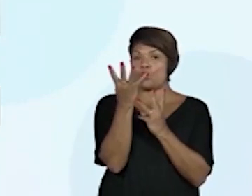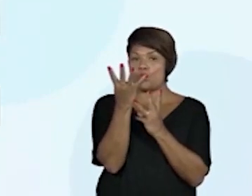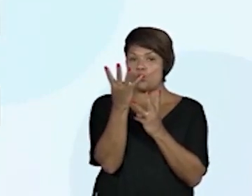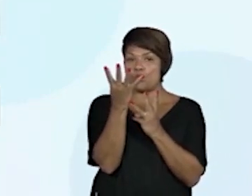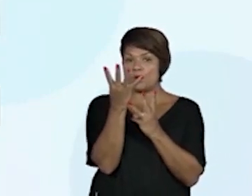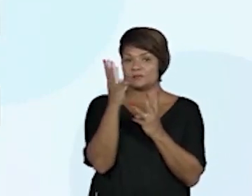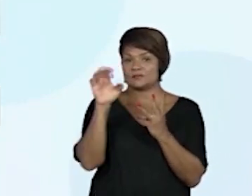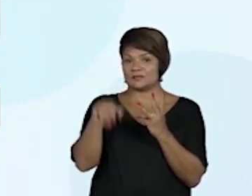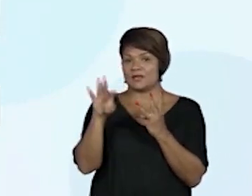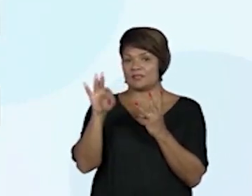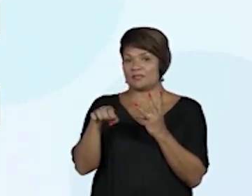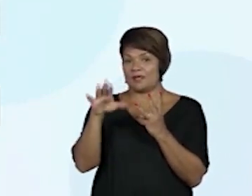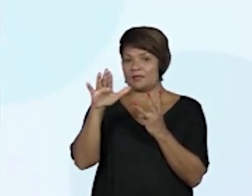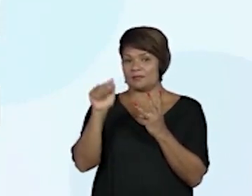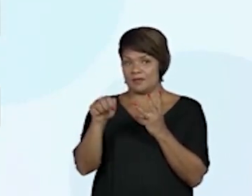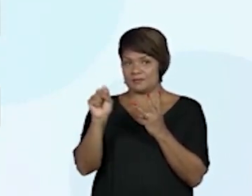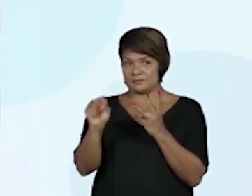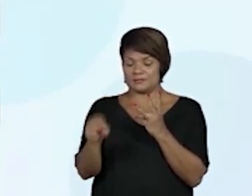400,